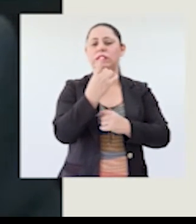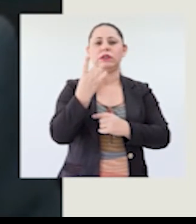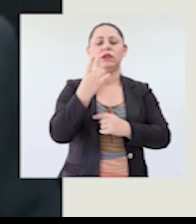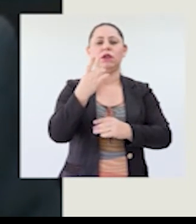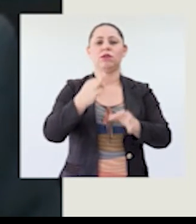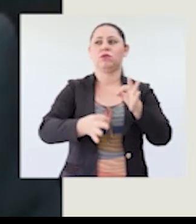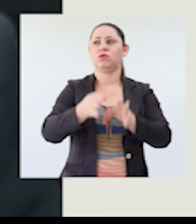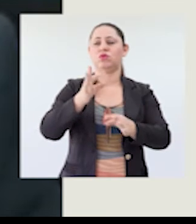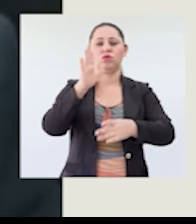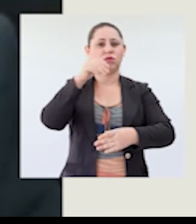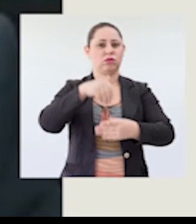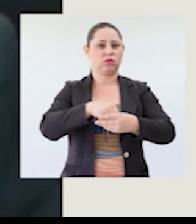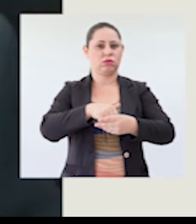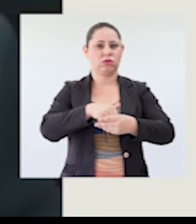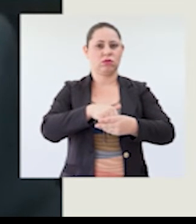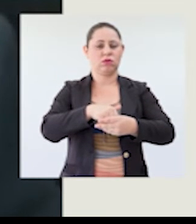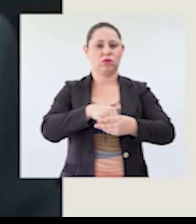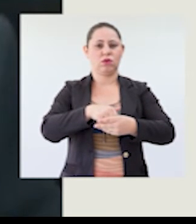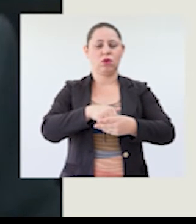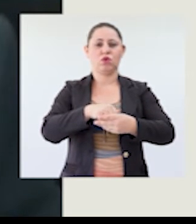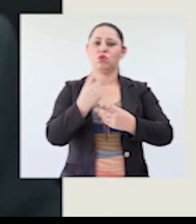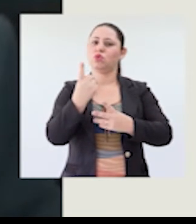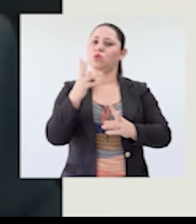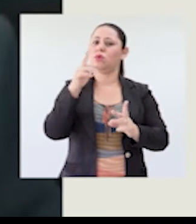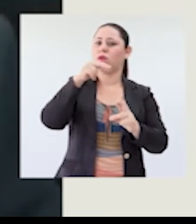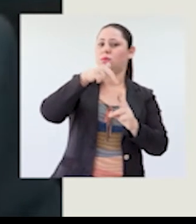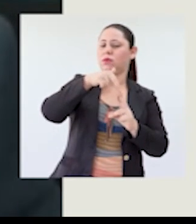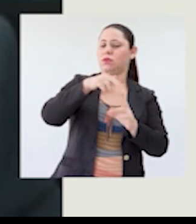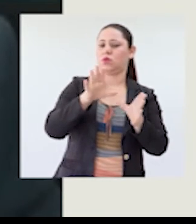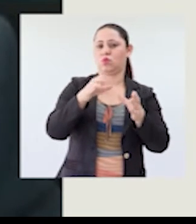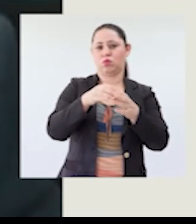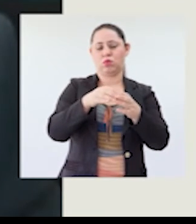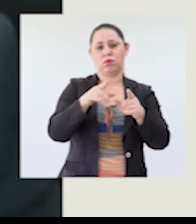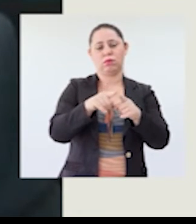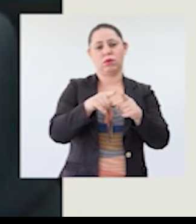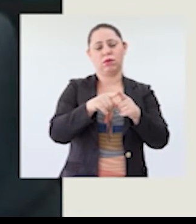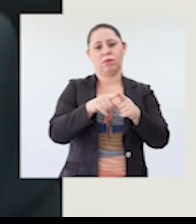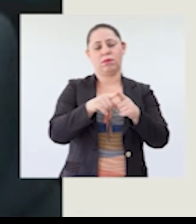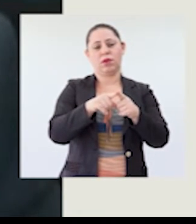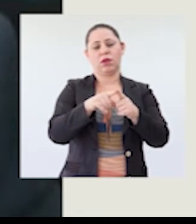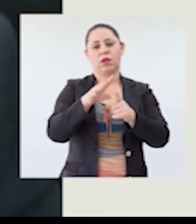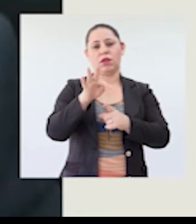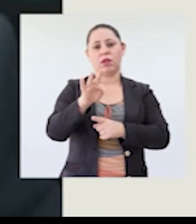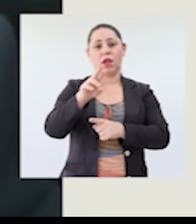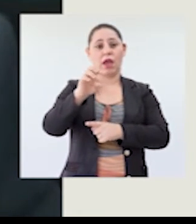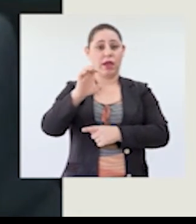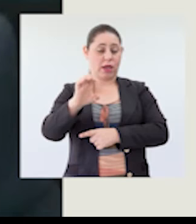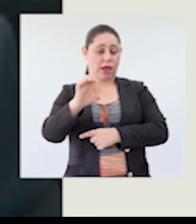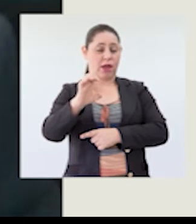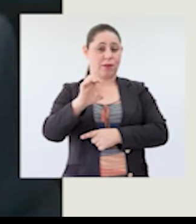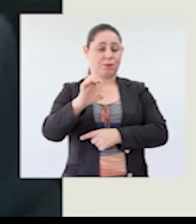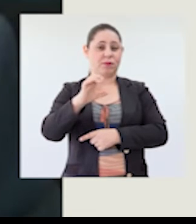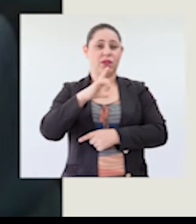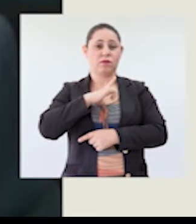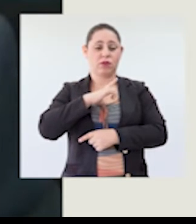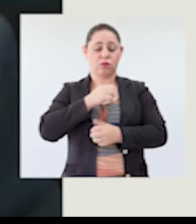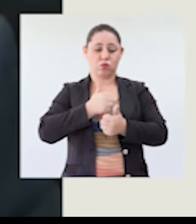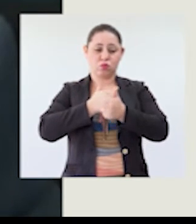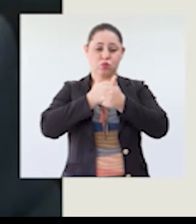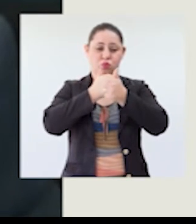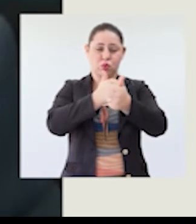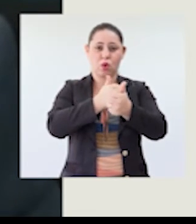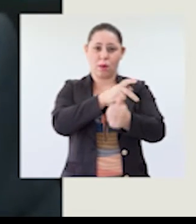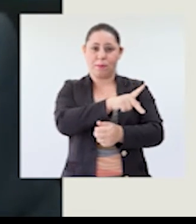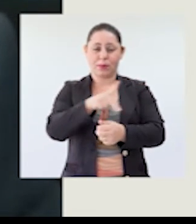juiz eleitoral, e no caso um representante também com sua equipe no Tribunal Regional Eleitoral, acompanhando diretamente